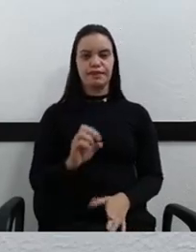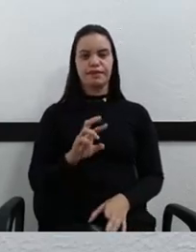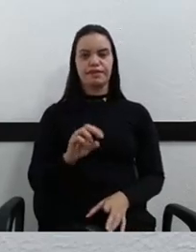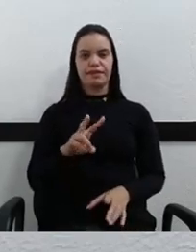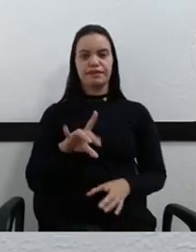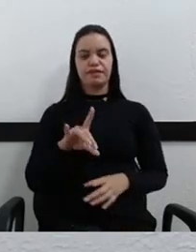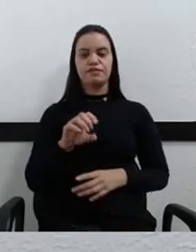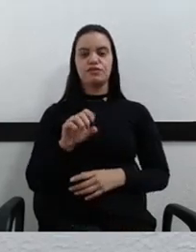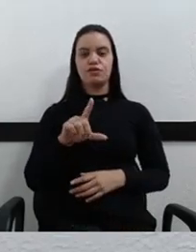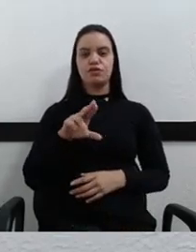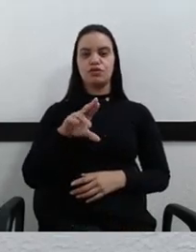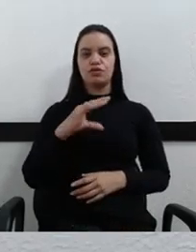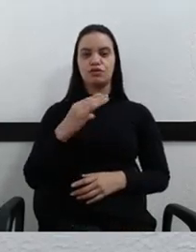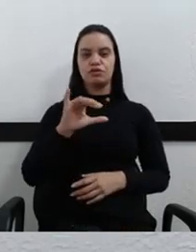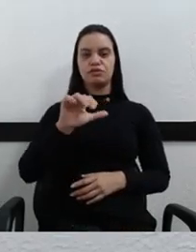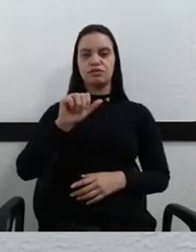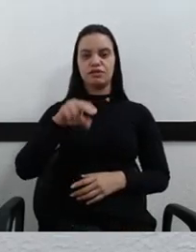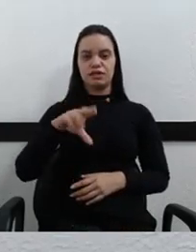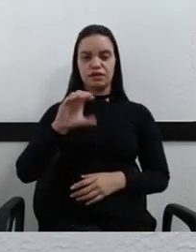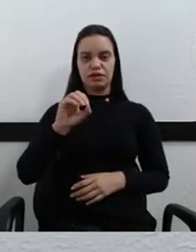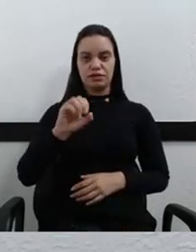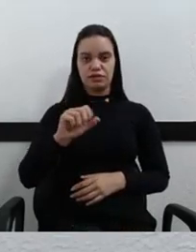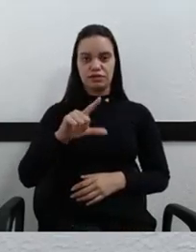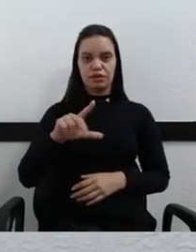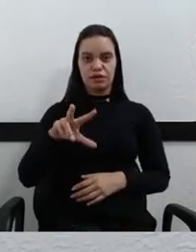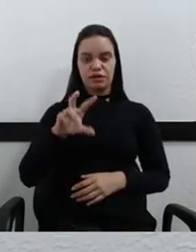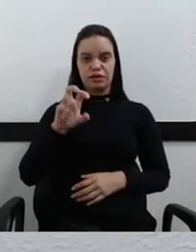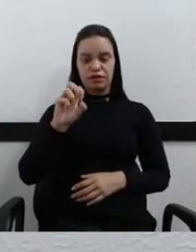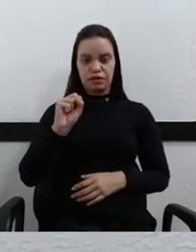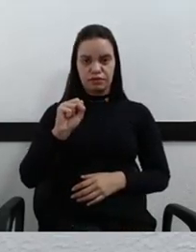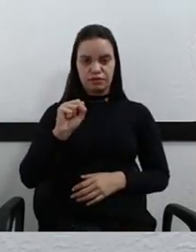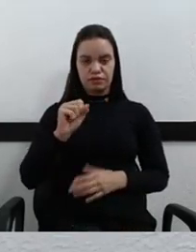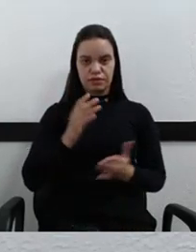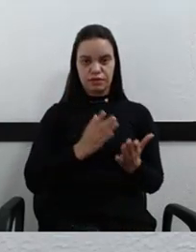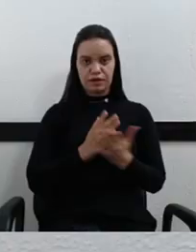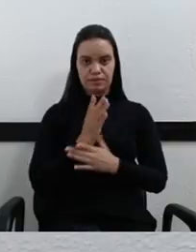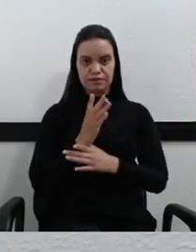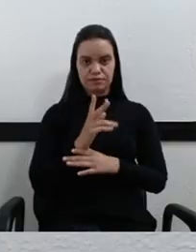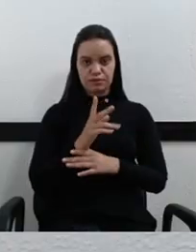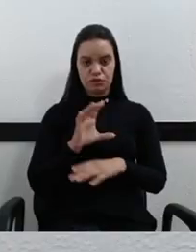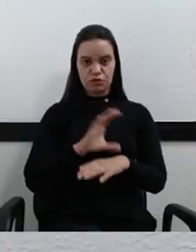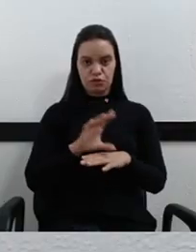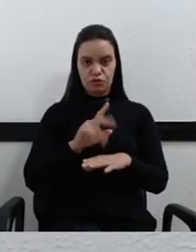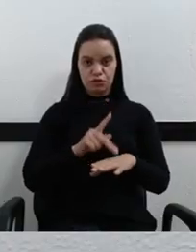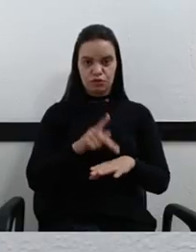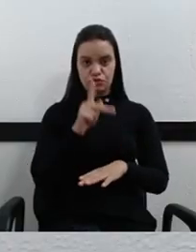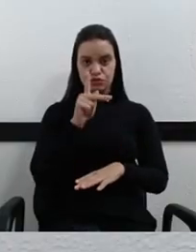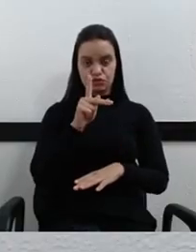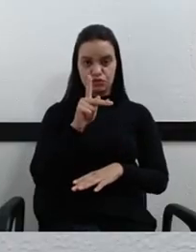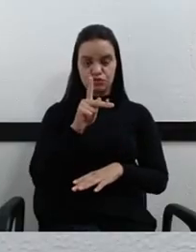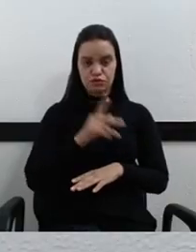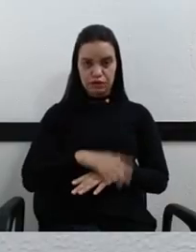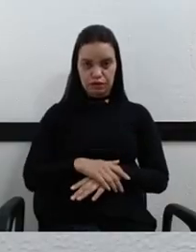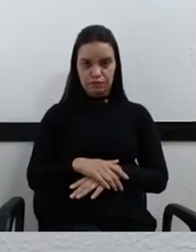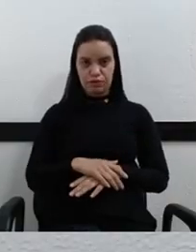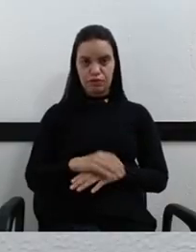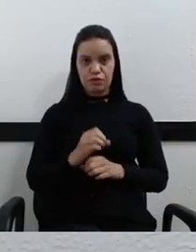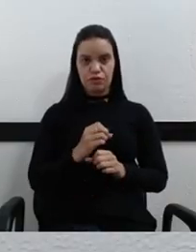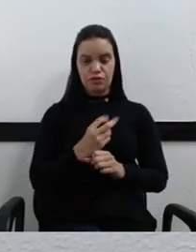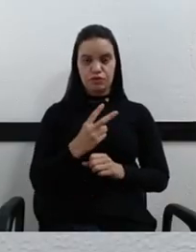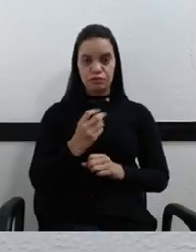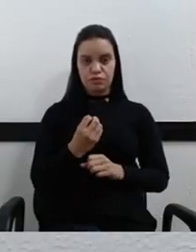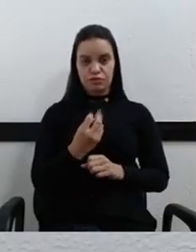É o senhor Luciano Alves. O assunto é o pedido de afastamento para participação no curso de pós-graduação doutorado no primeiro semestre de